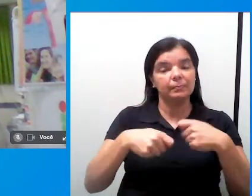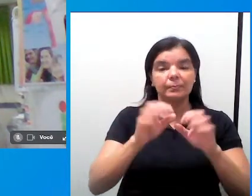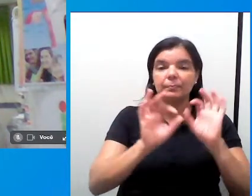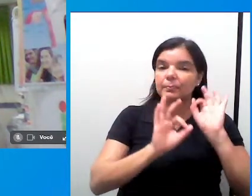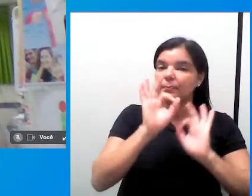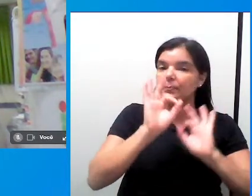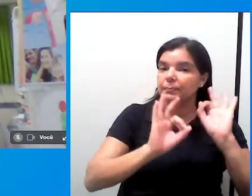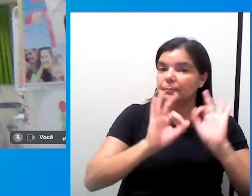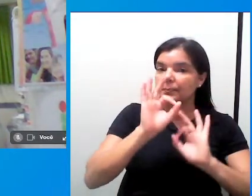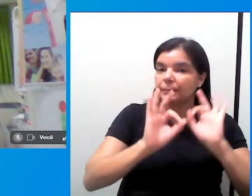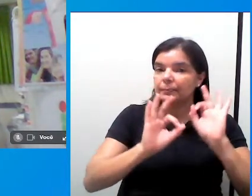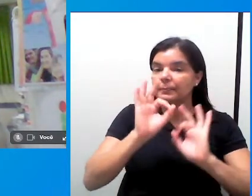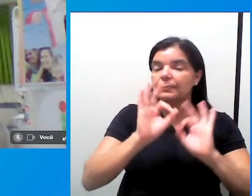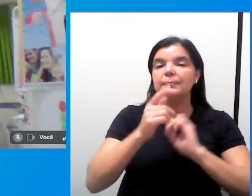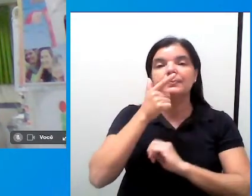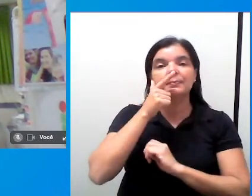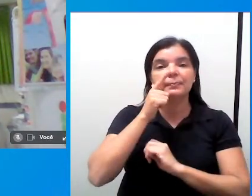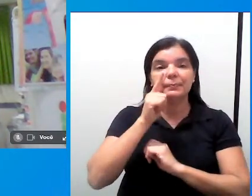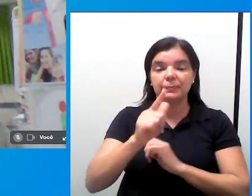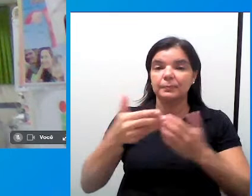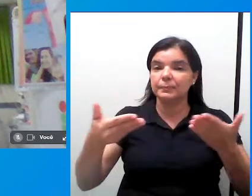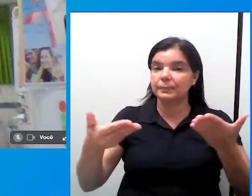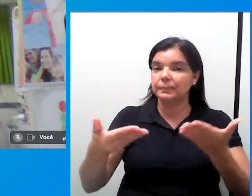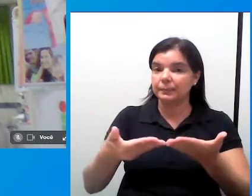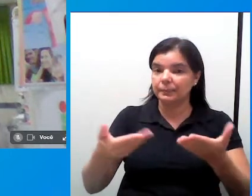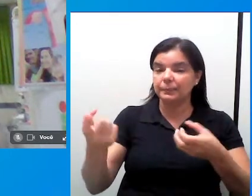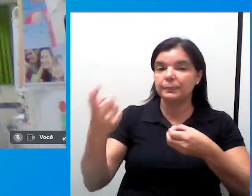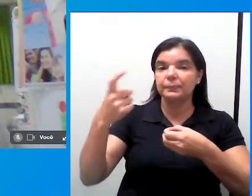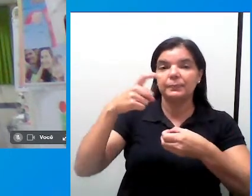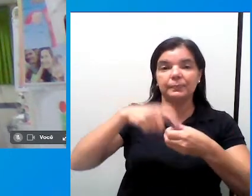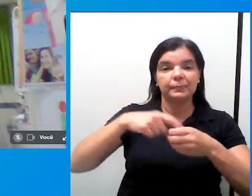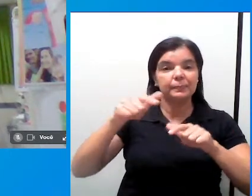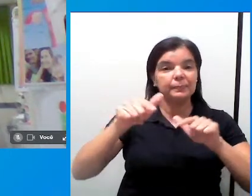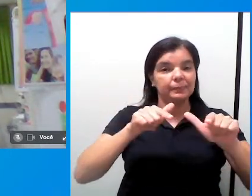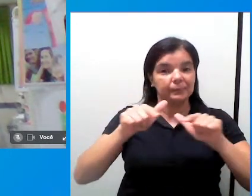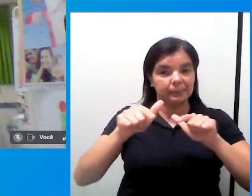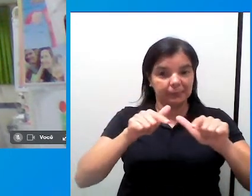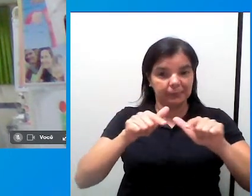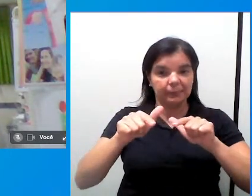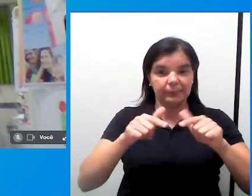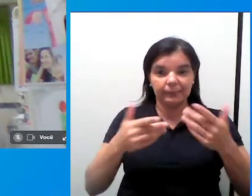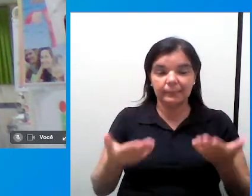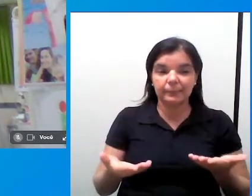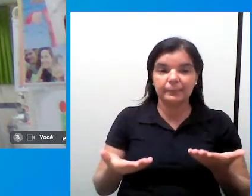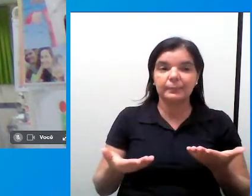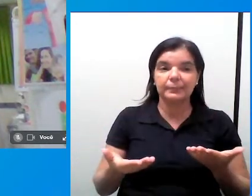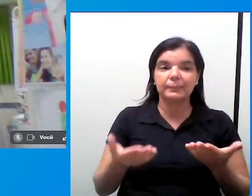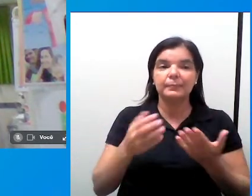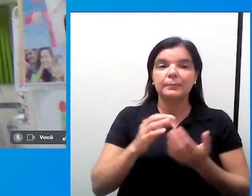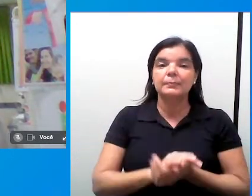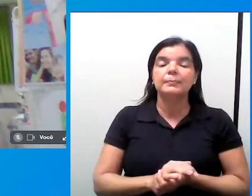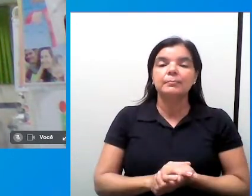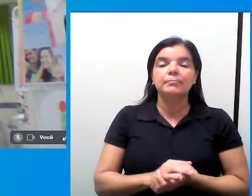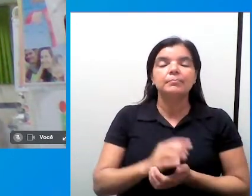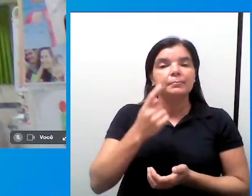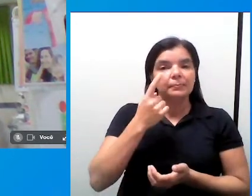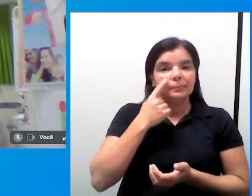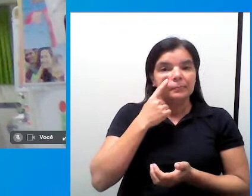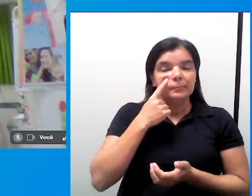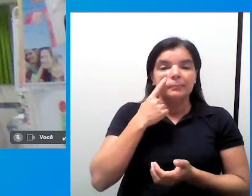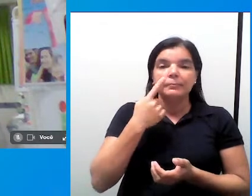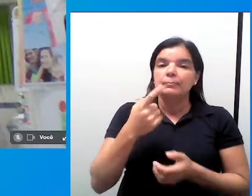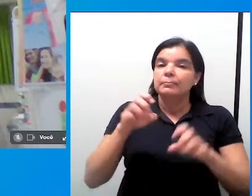conseguimos, então, trazer isso. Agora que nós voltamos a poder ter contato com a comunidade, nós pegamos uma